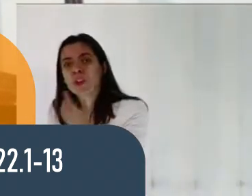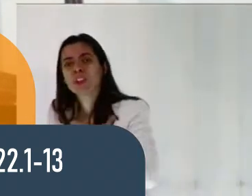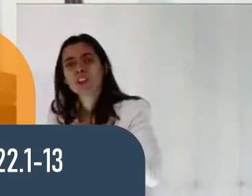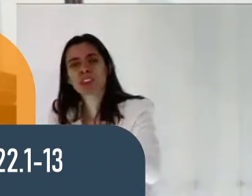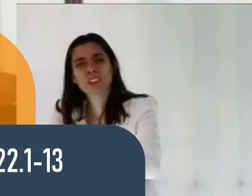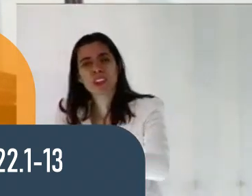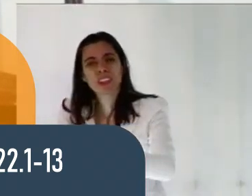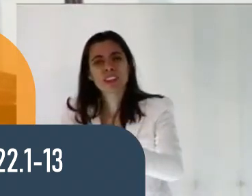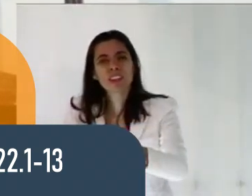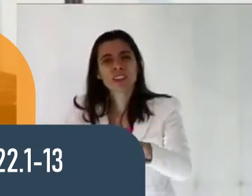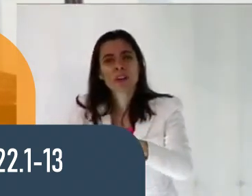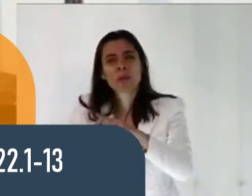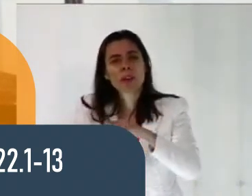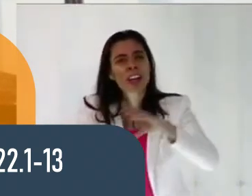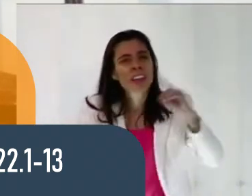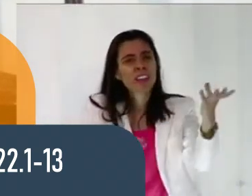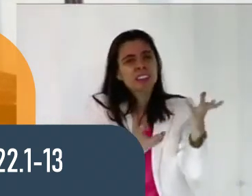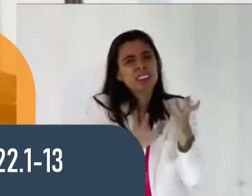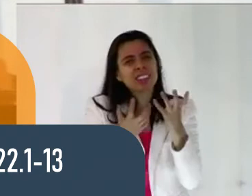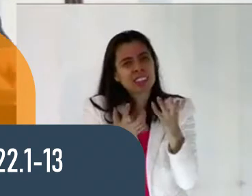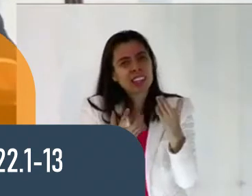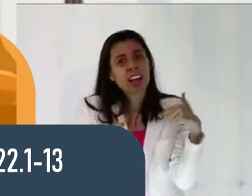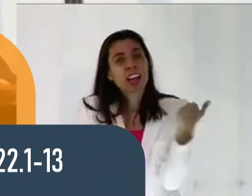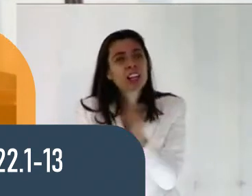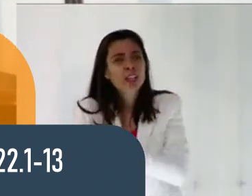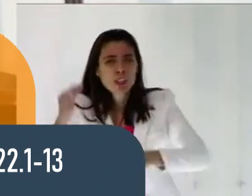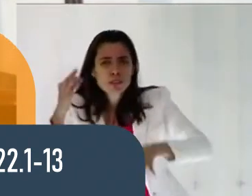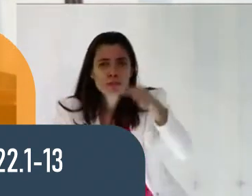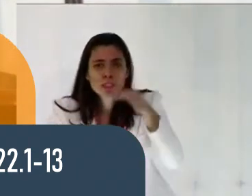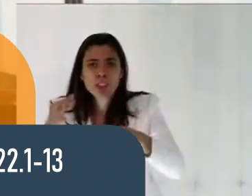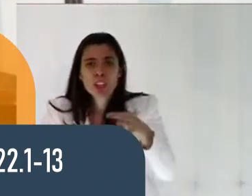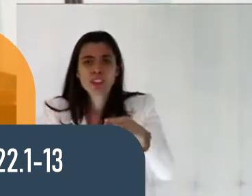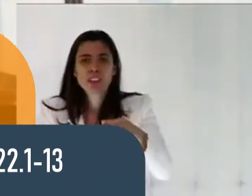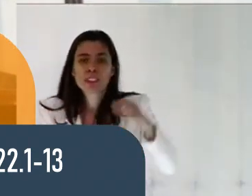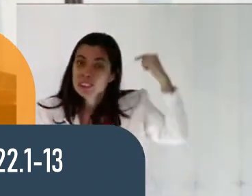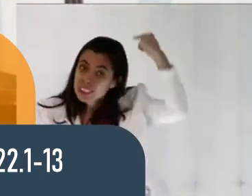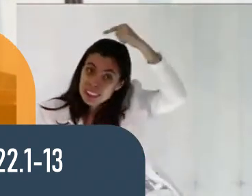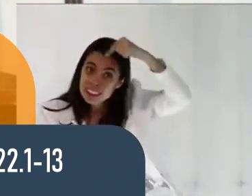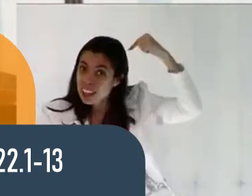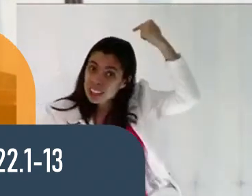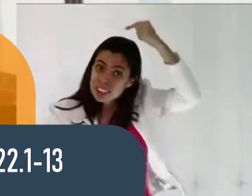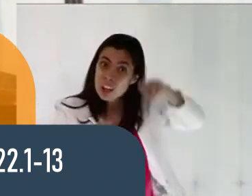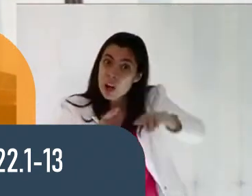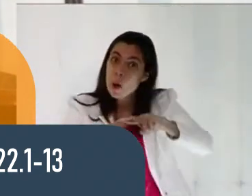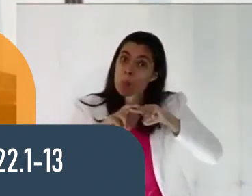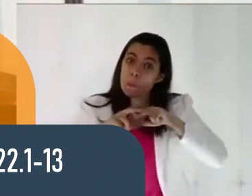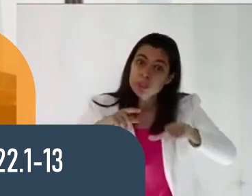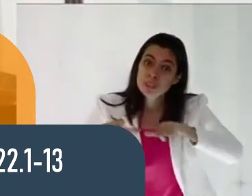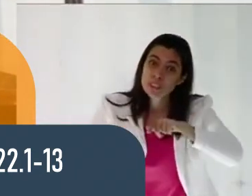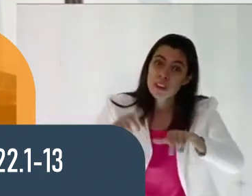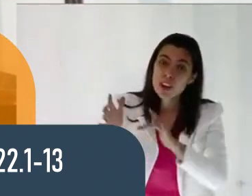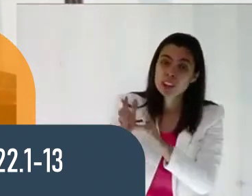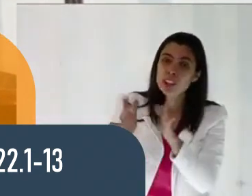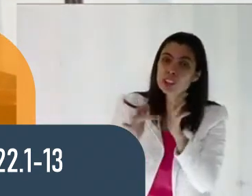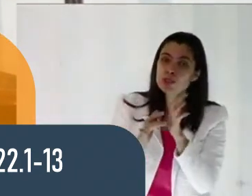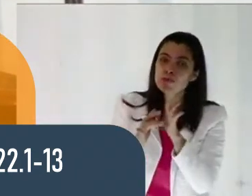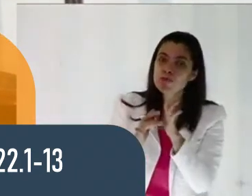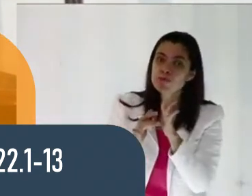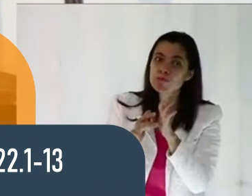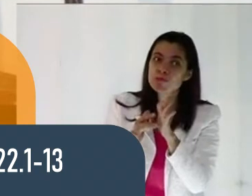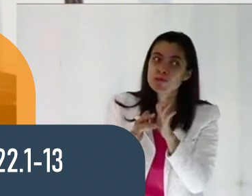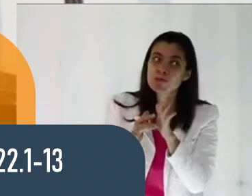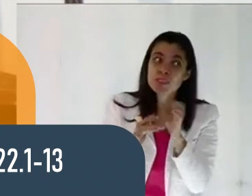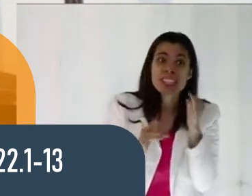reconciliação com Ele, para sermos justificados através da obra de Cristo. Isaac teve um substituto, mas para o